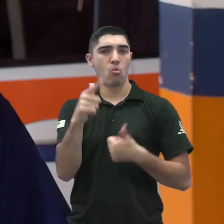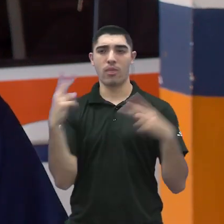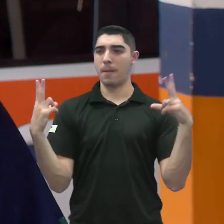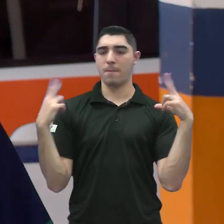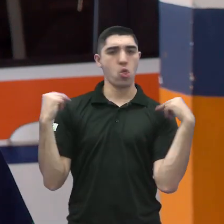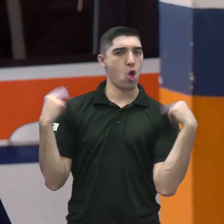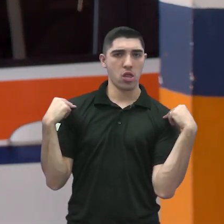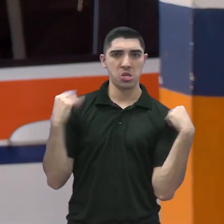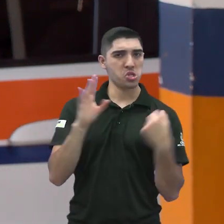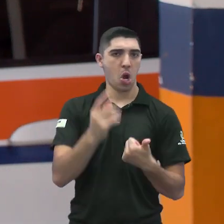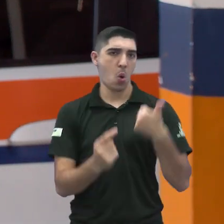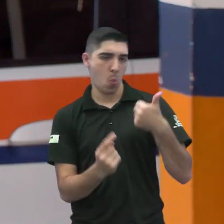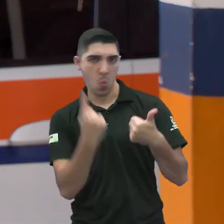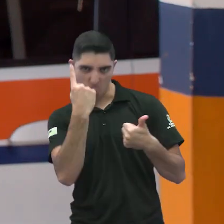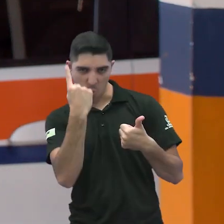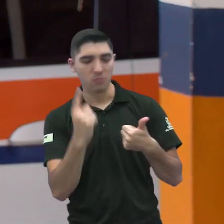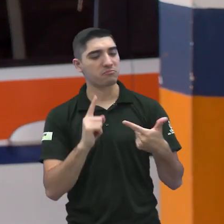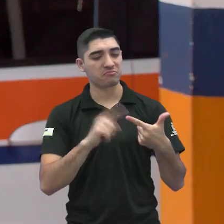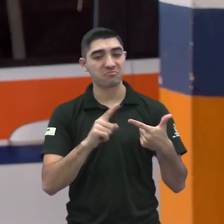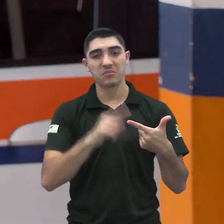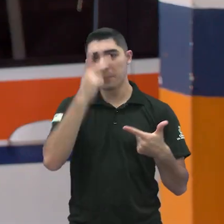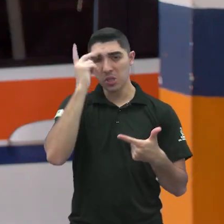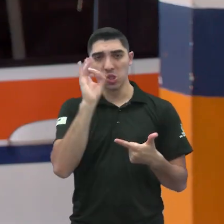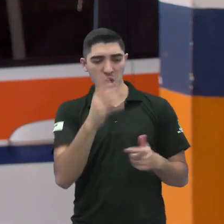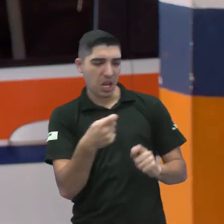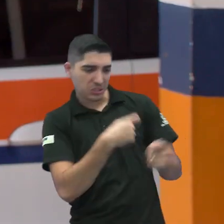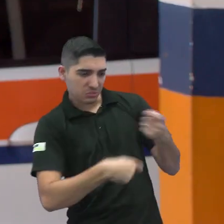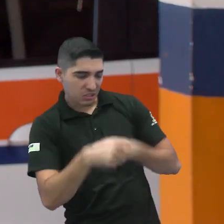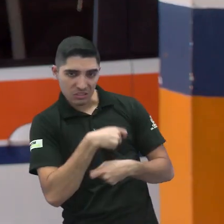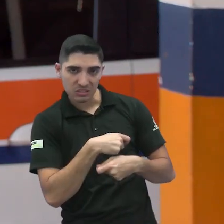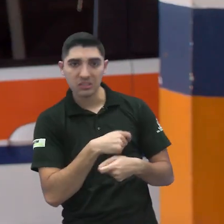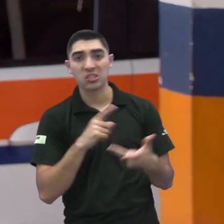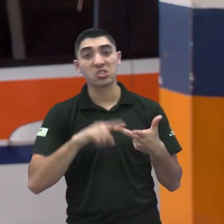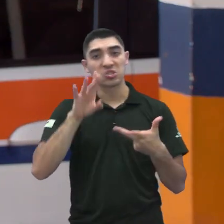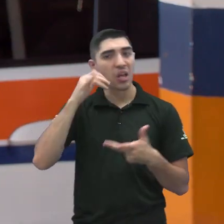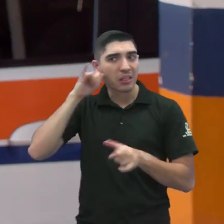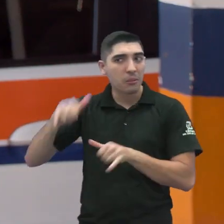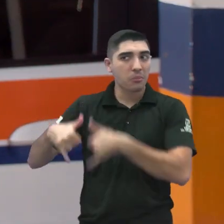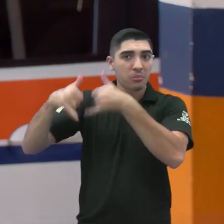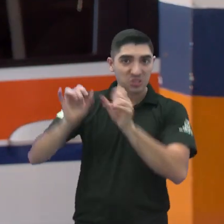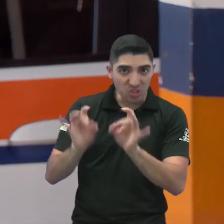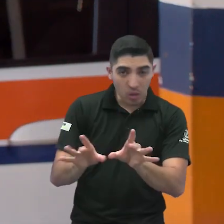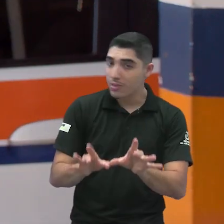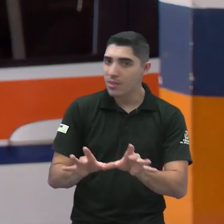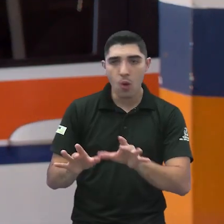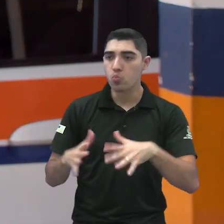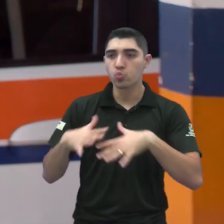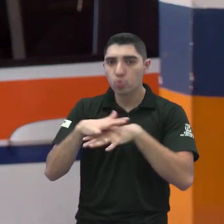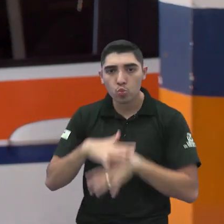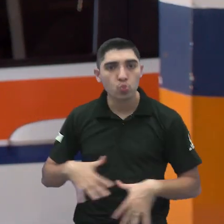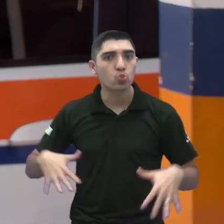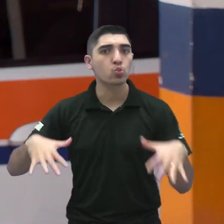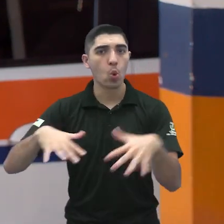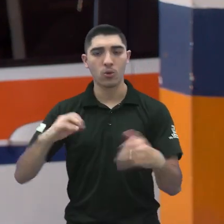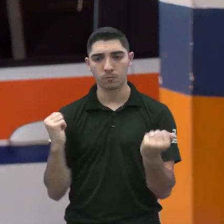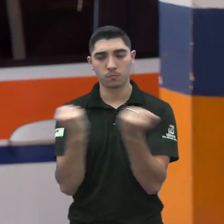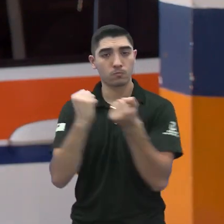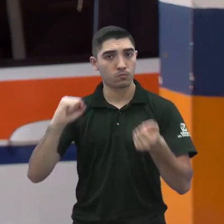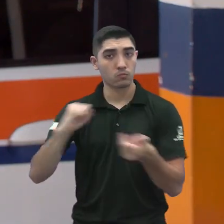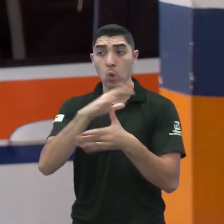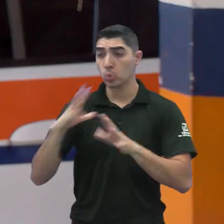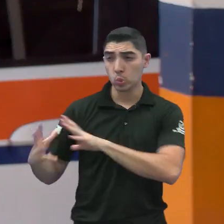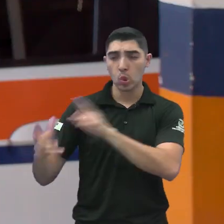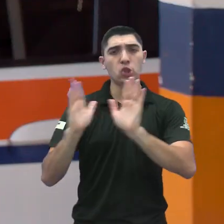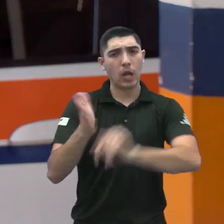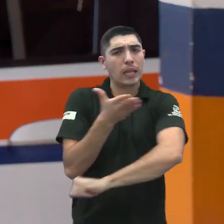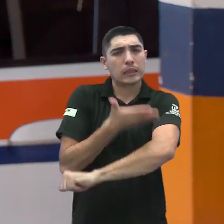dizer, aqui não tem motorista, aqui não tem pessoa que cuida só administrativo, não tem atendente de telefone. Aqui todos são agentes de Defesa